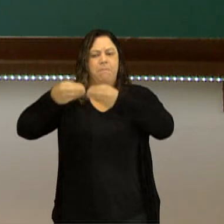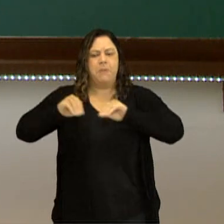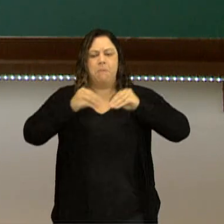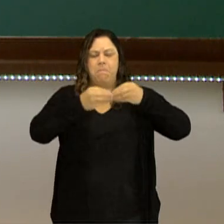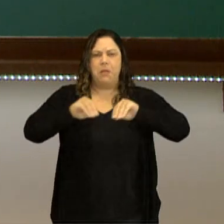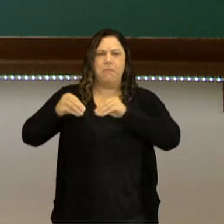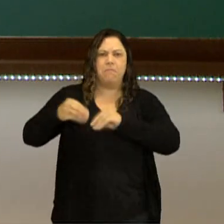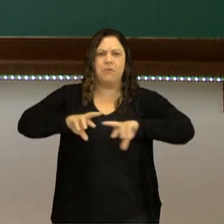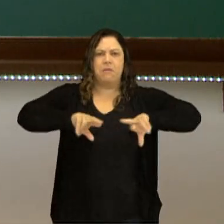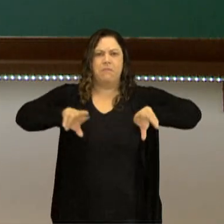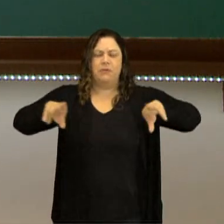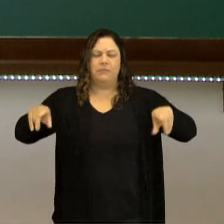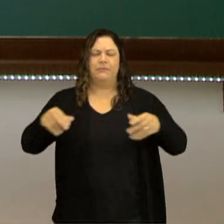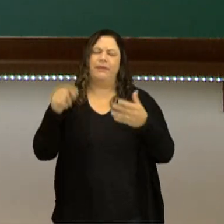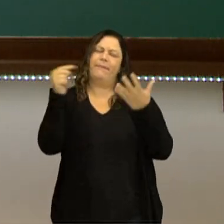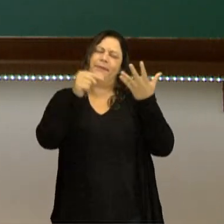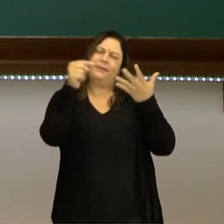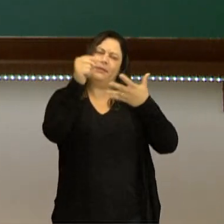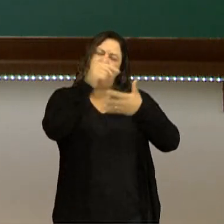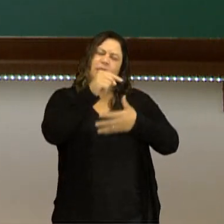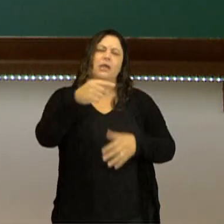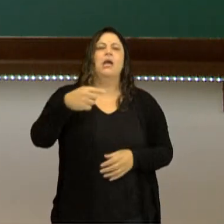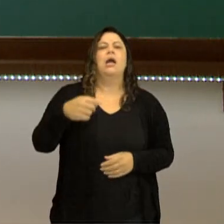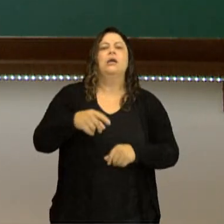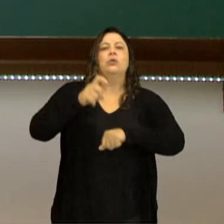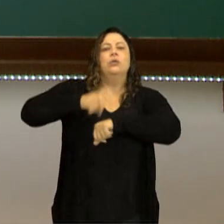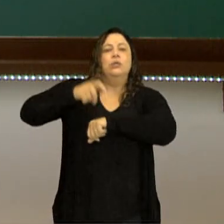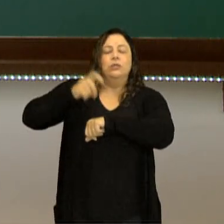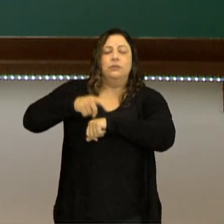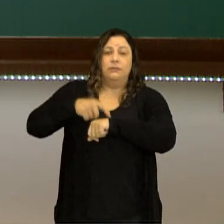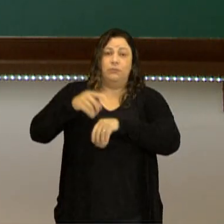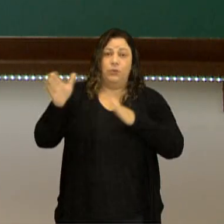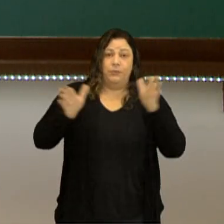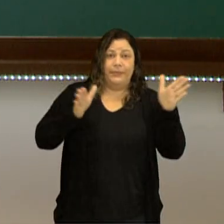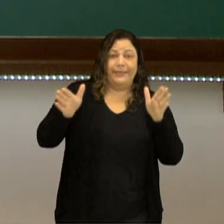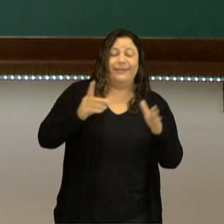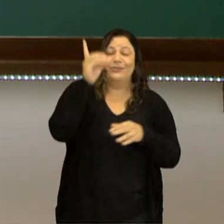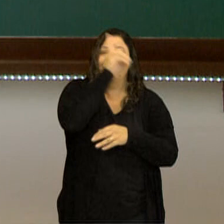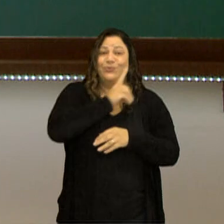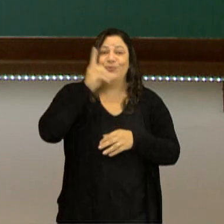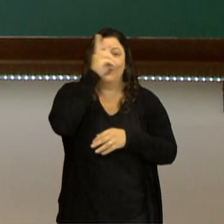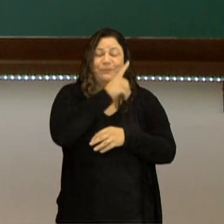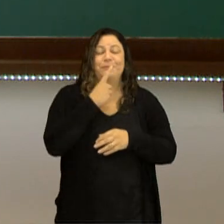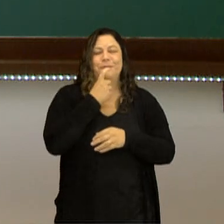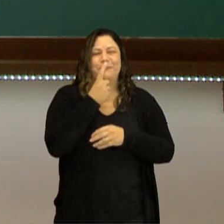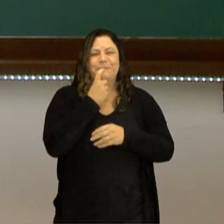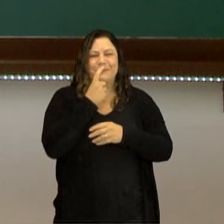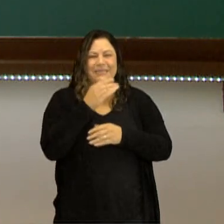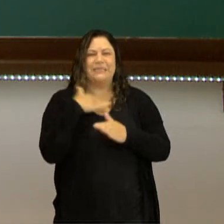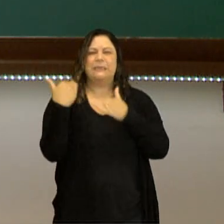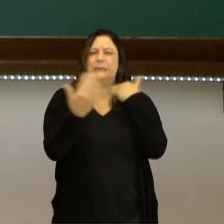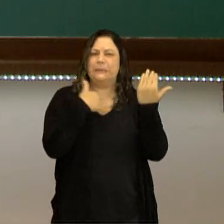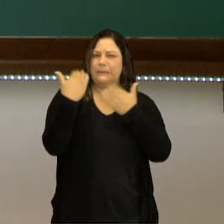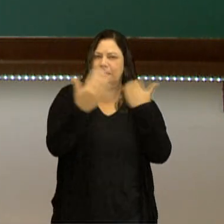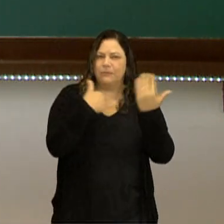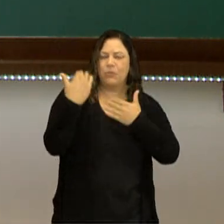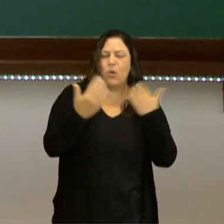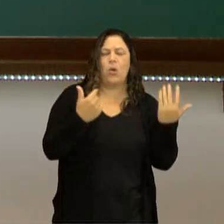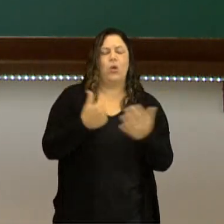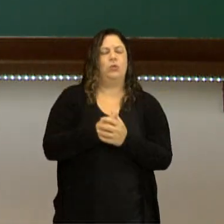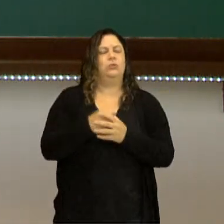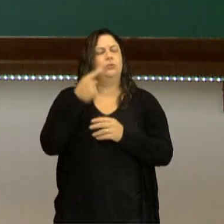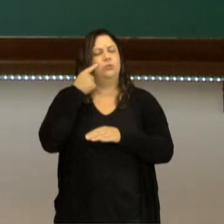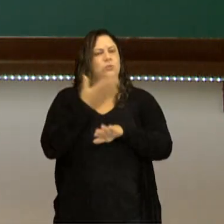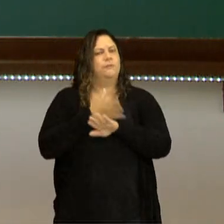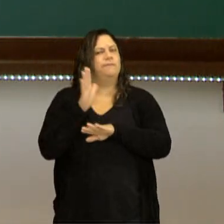existem vários momentos em que o Domingo Sangrento ele vai ser chamado também de ensaio da Revolução,